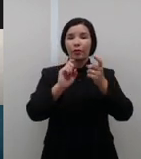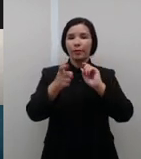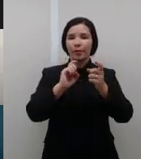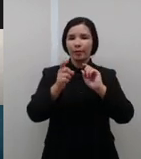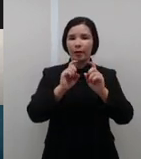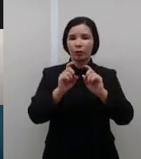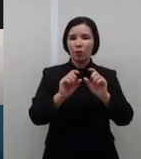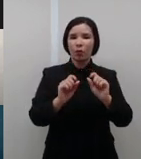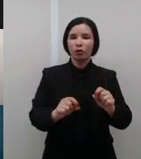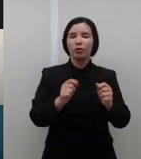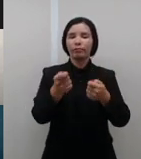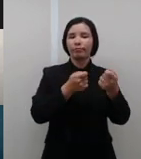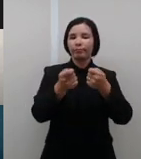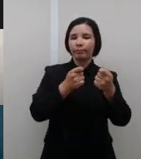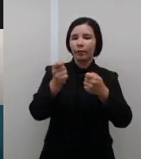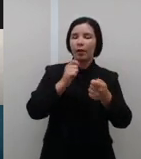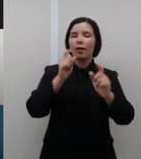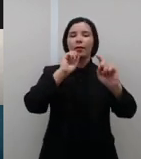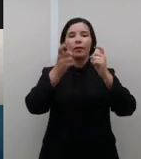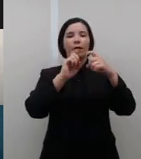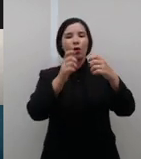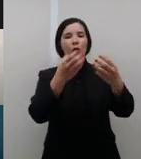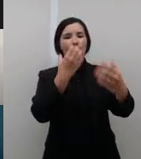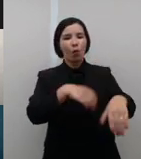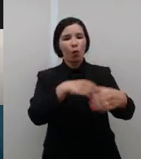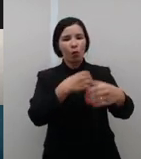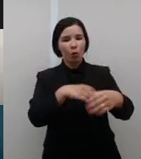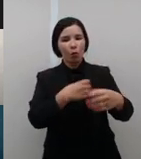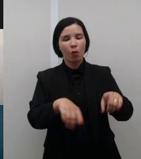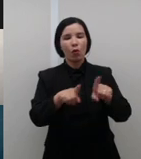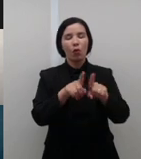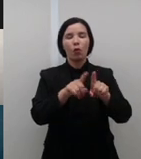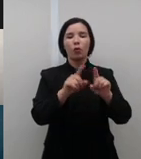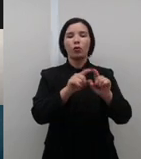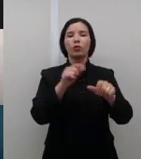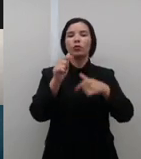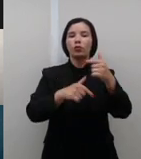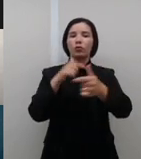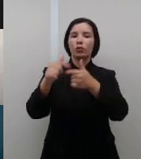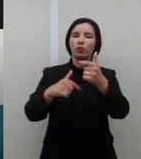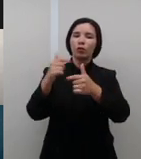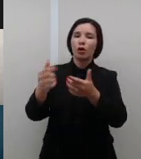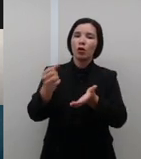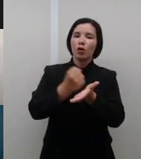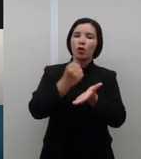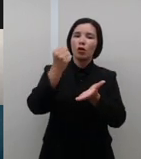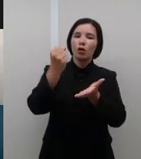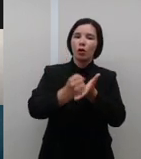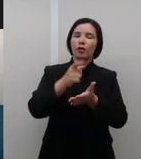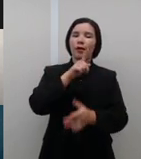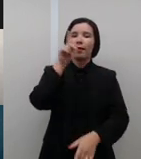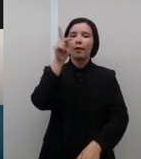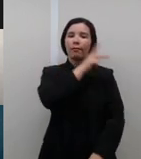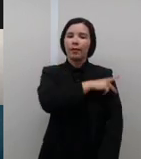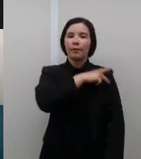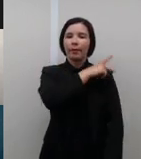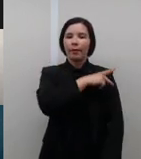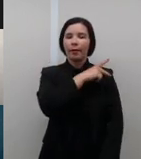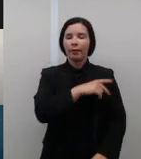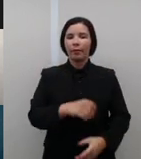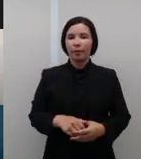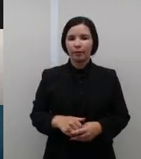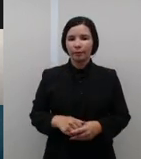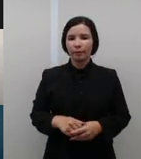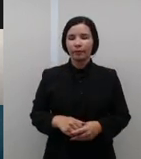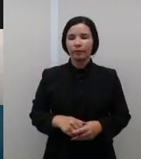controle administrativo, concurso público para outorga de delegações de notas e de registro do Estado da Paraíba, edital